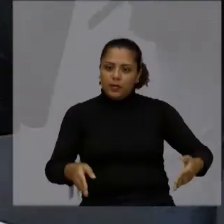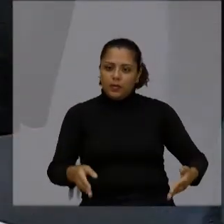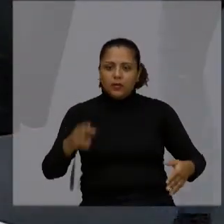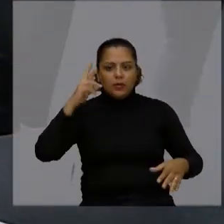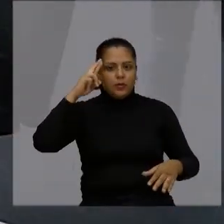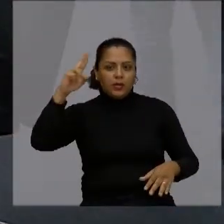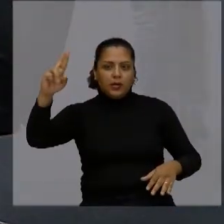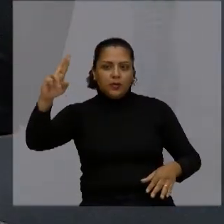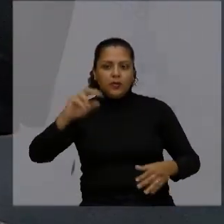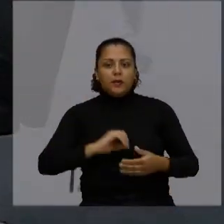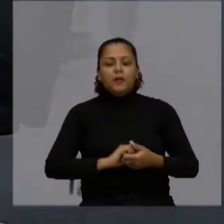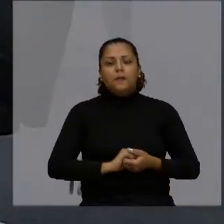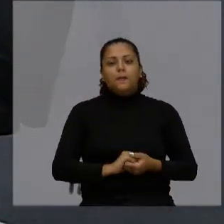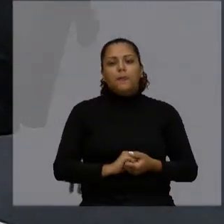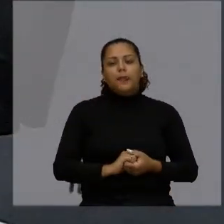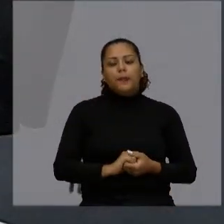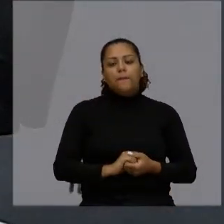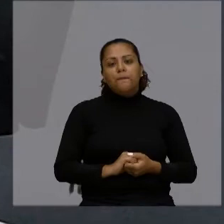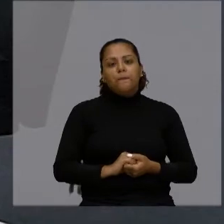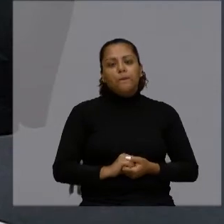Obrigado, Lina.